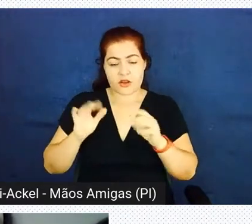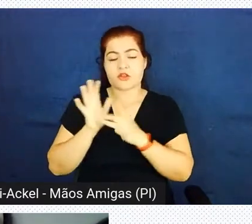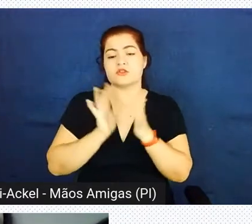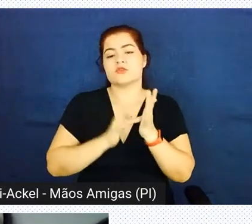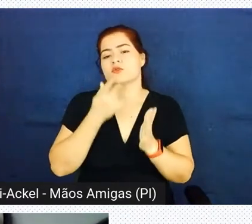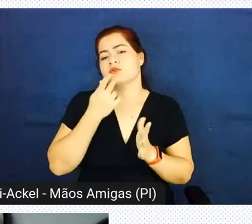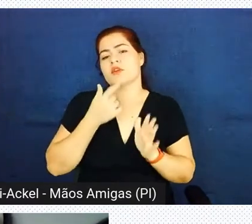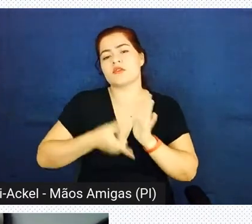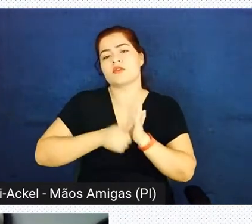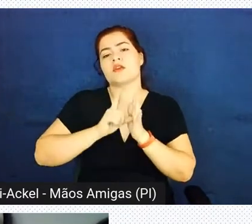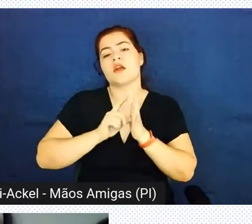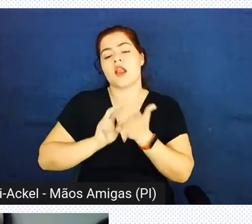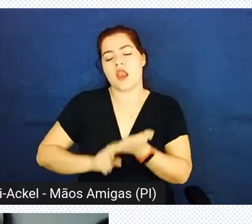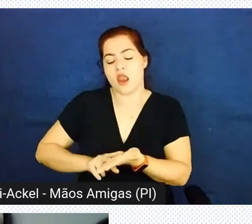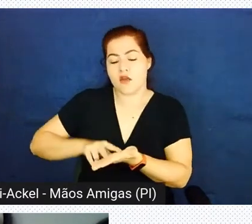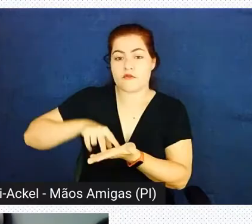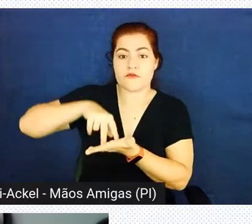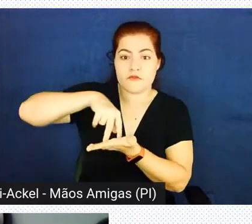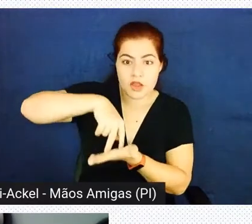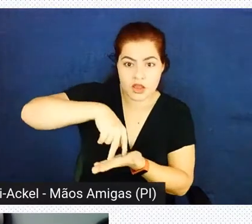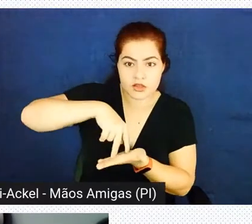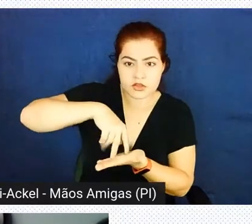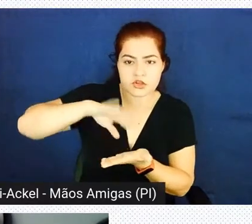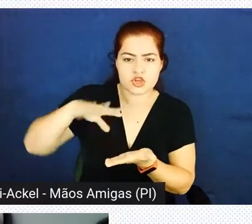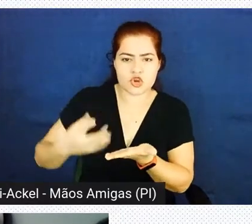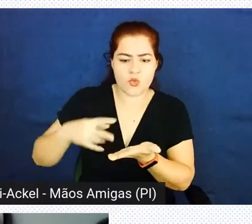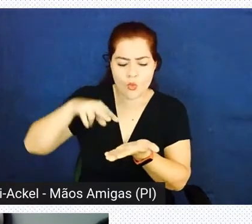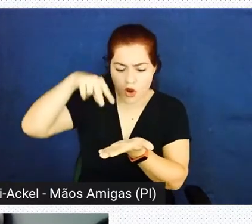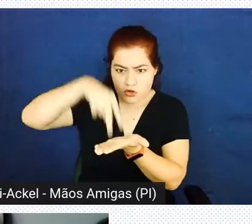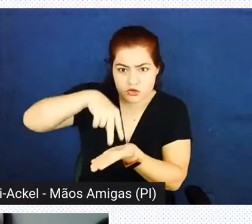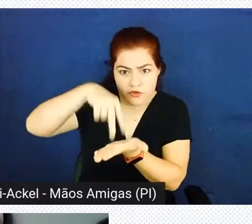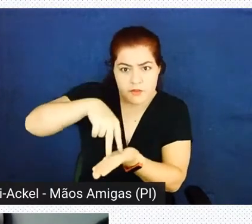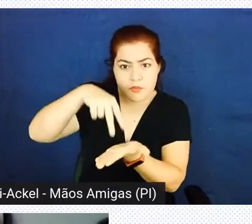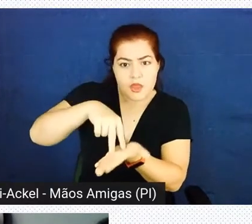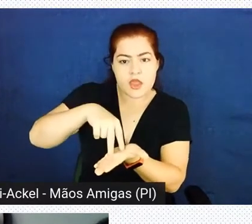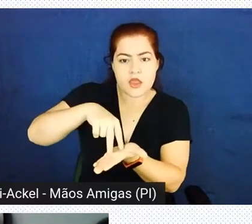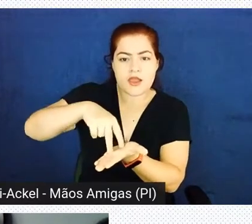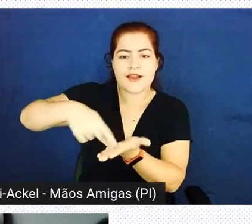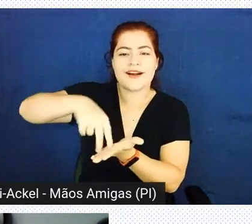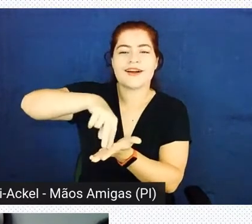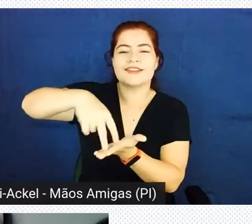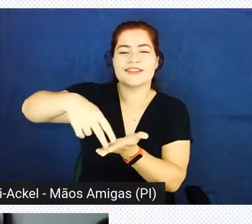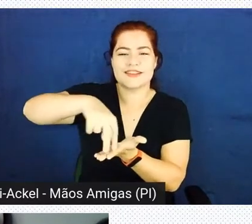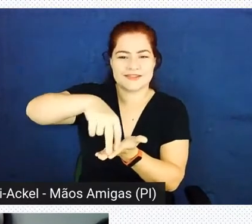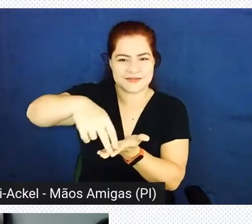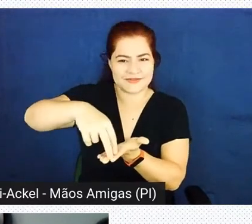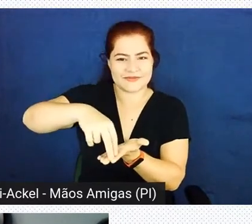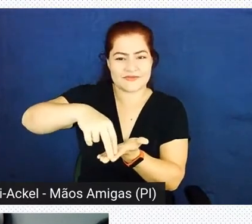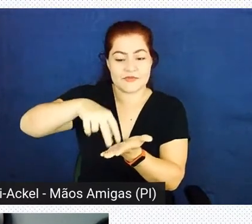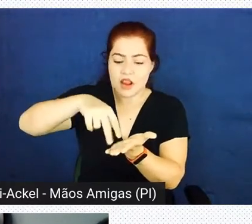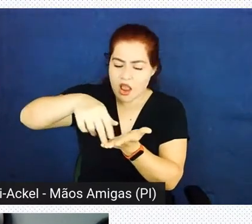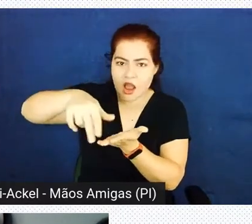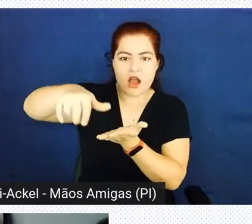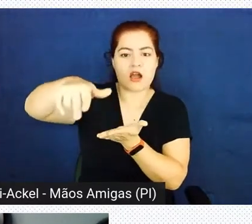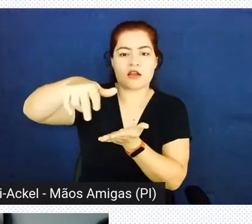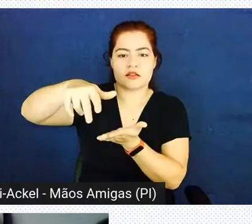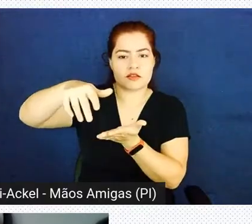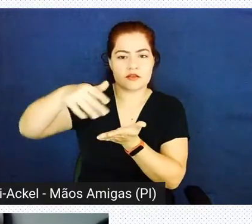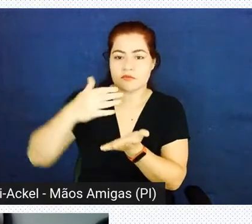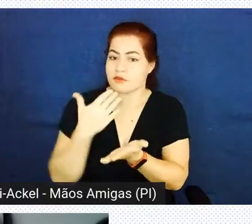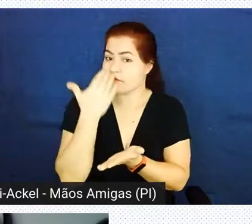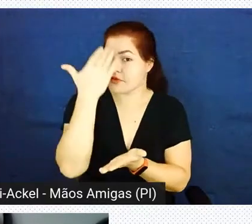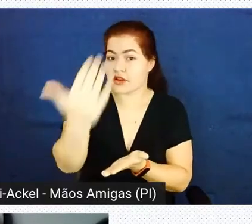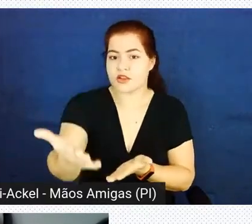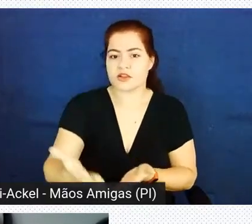primeiro. E quando te colocares em pé, anda. Anda para frente,